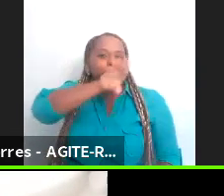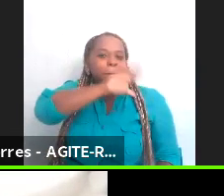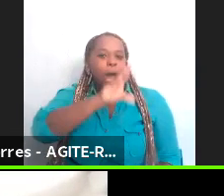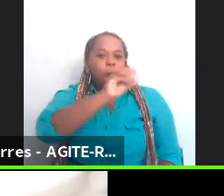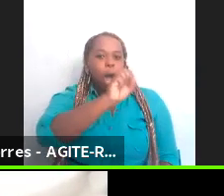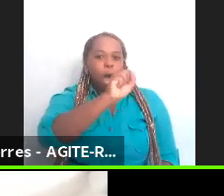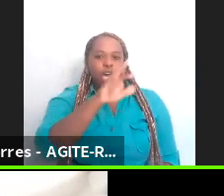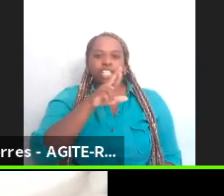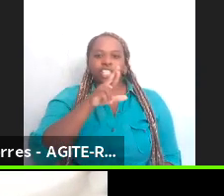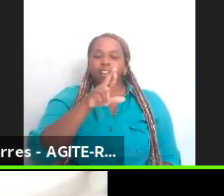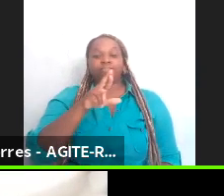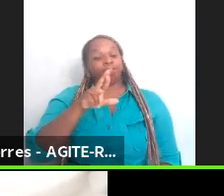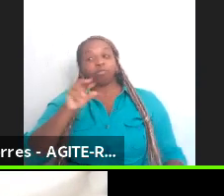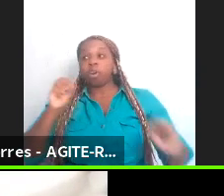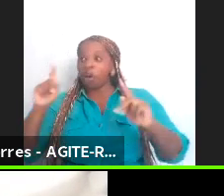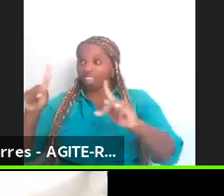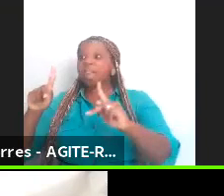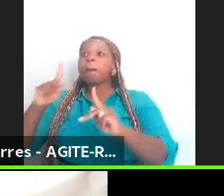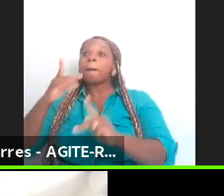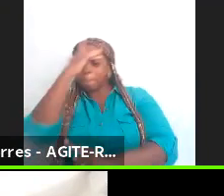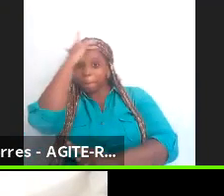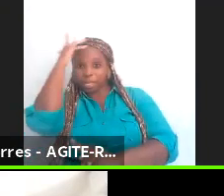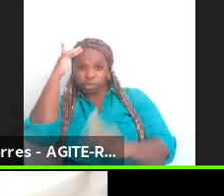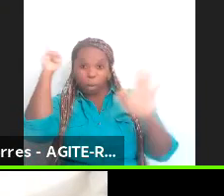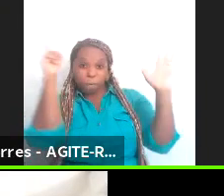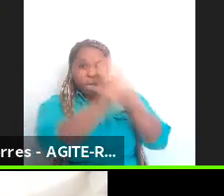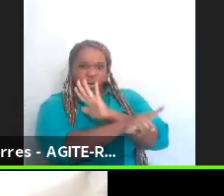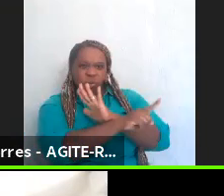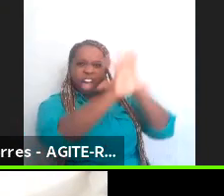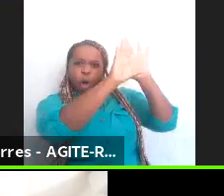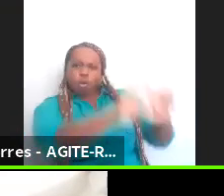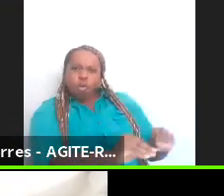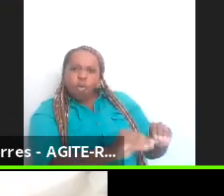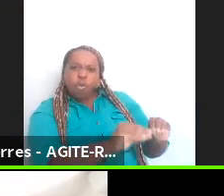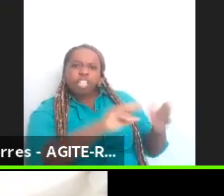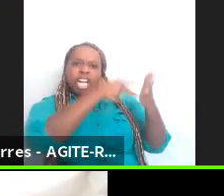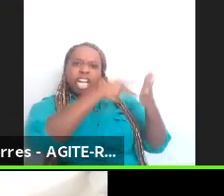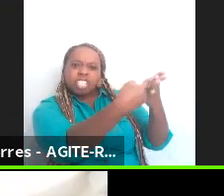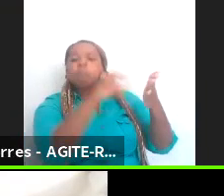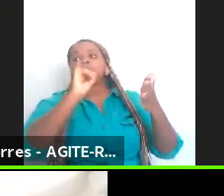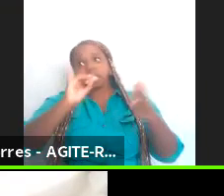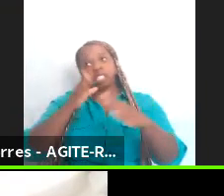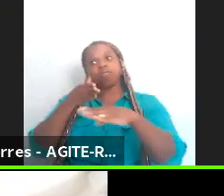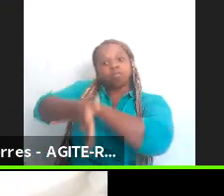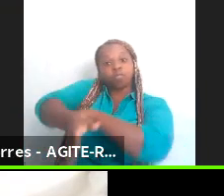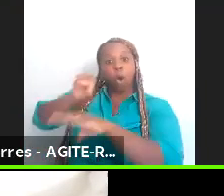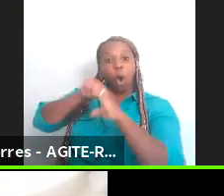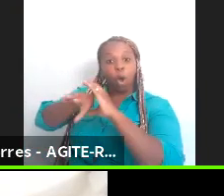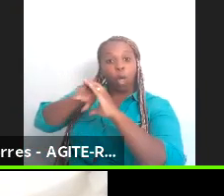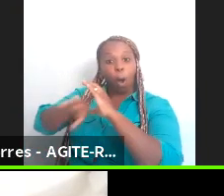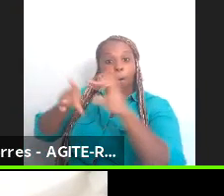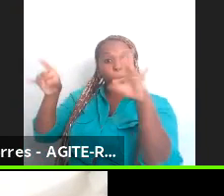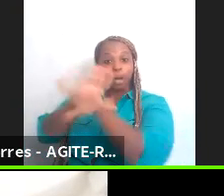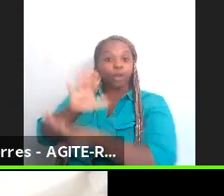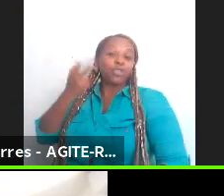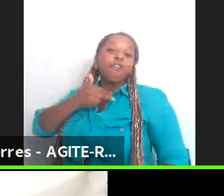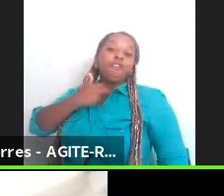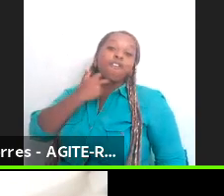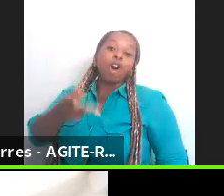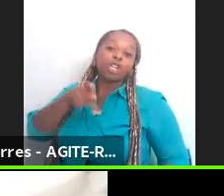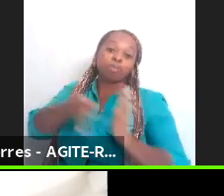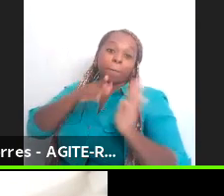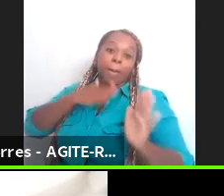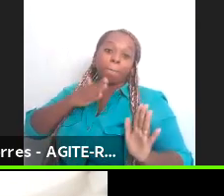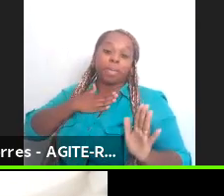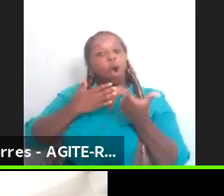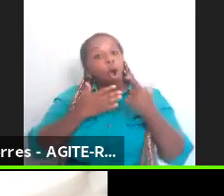Olha só, você tem a opção. Você pode ouvir em outros canais. Se você quiser ficar na Globo, você vai ouvir com a minha voz. Se quiser ficar no TNT, você vai ouvir com a voz de outro